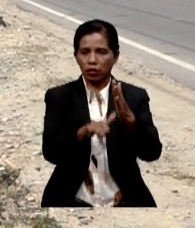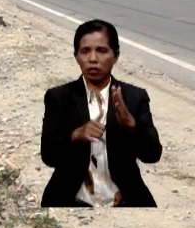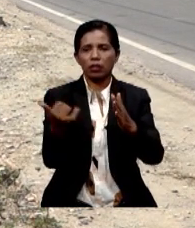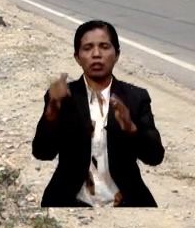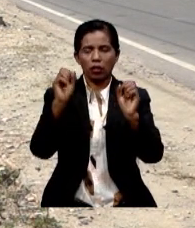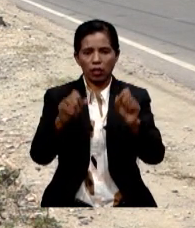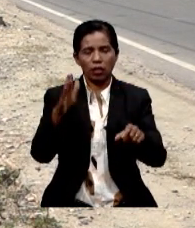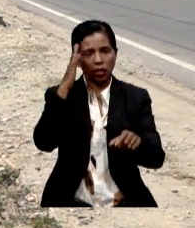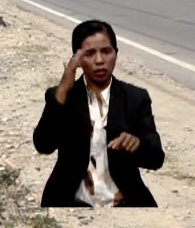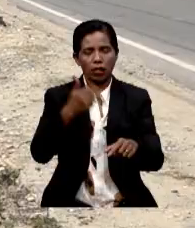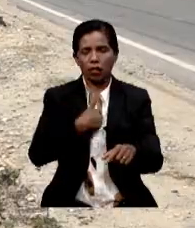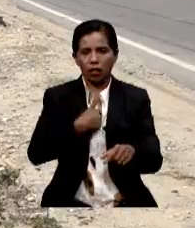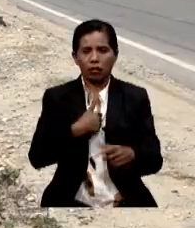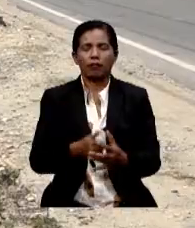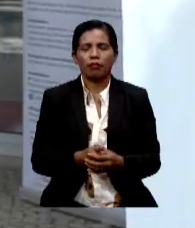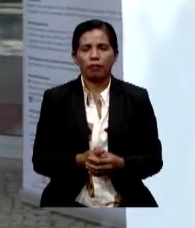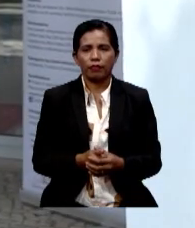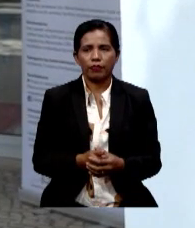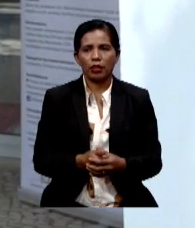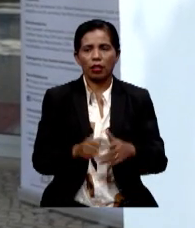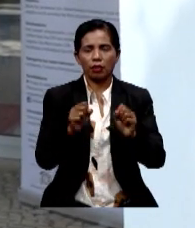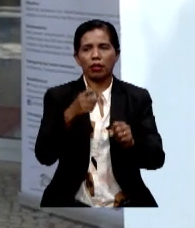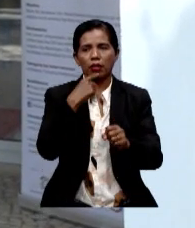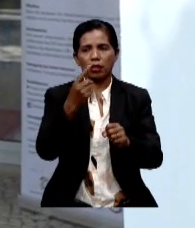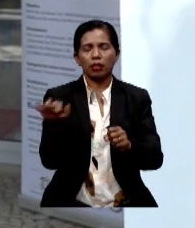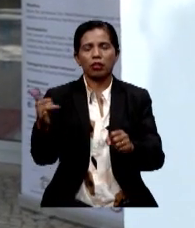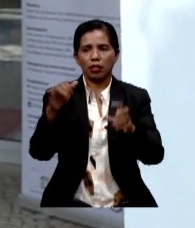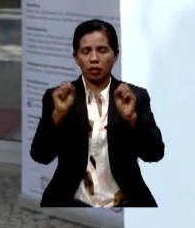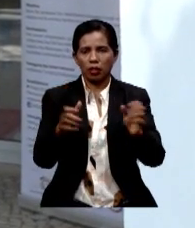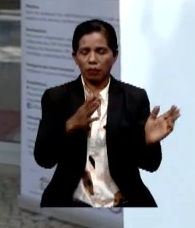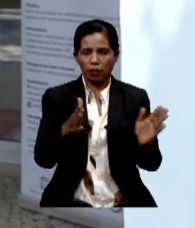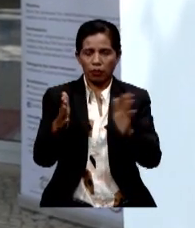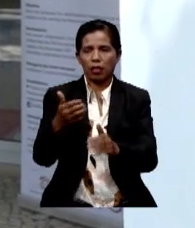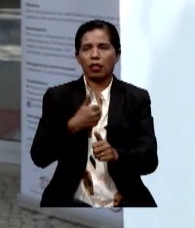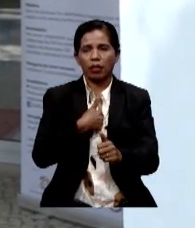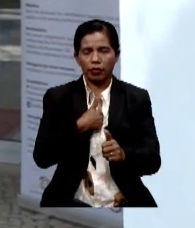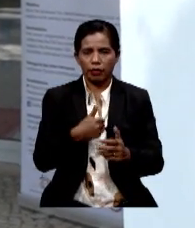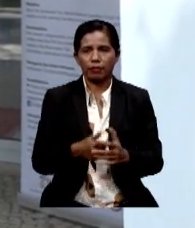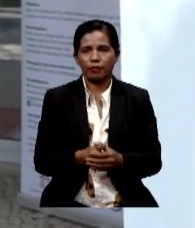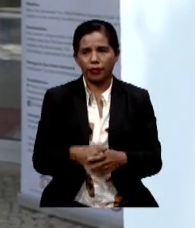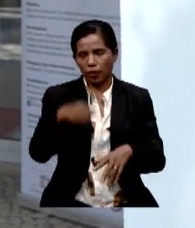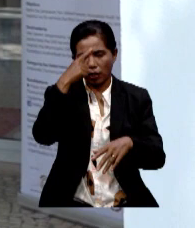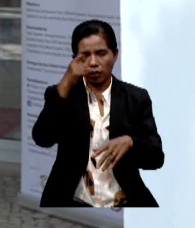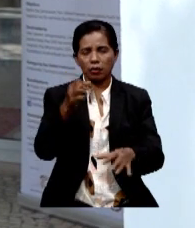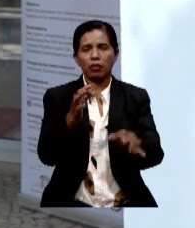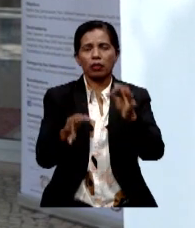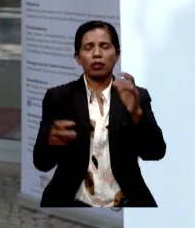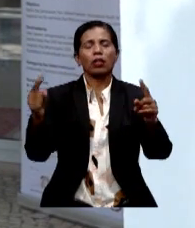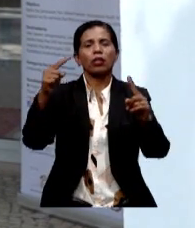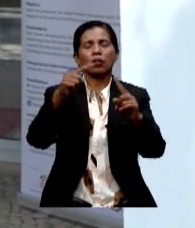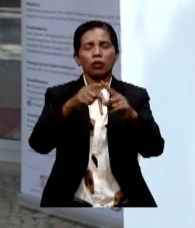tenga tene an o belede an katak sira mus tenga prepara an tama quando to momento